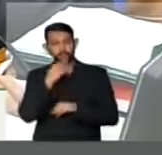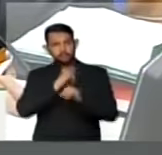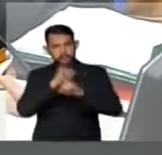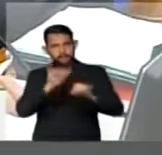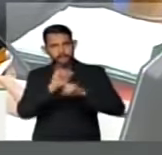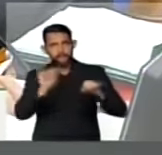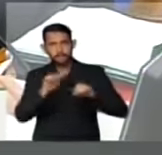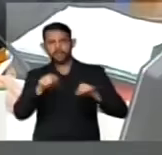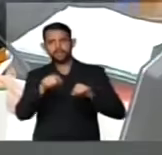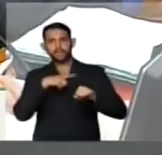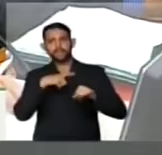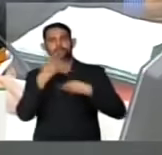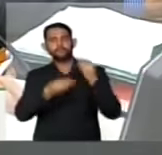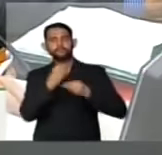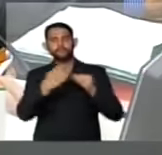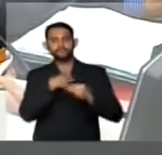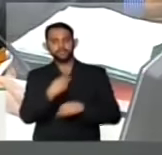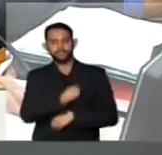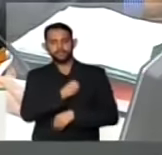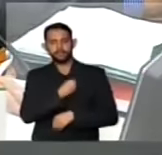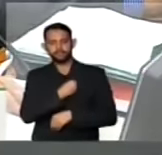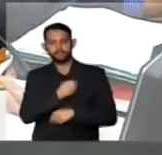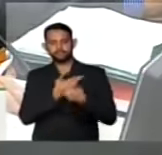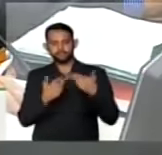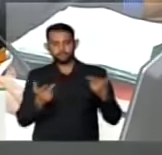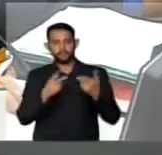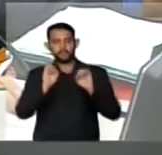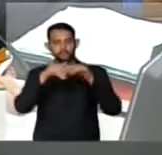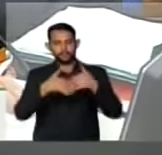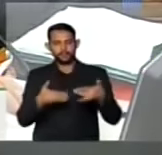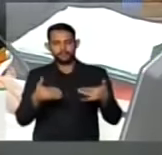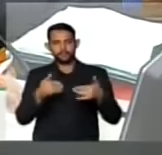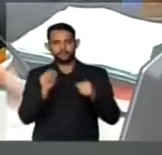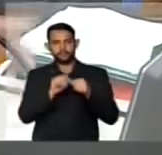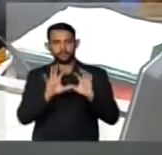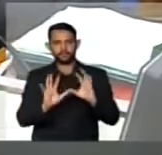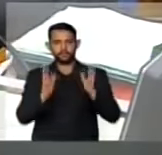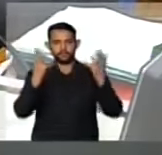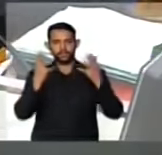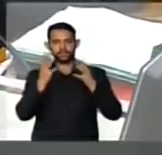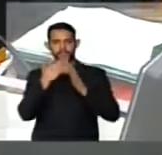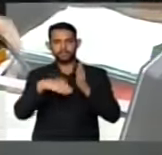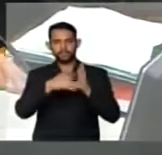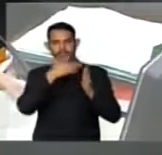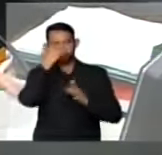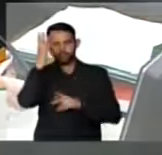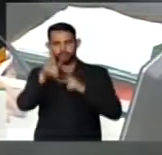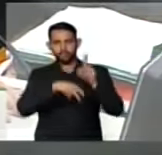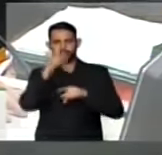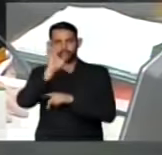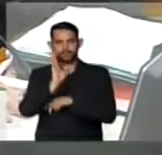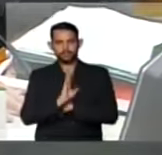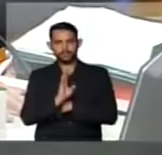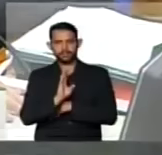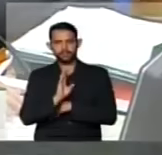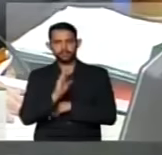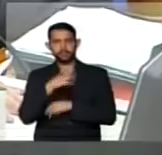alarmada, que é a sua forma de estar viva. Por fim, faço uma homenagem para toda a gente brasileira